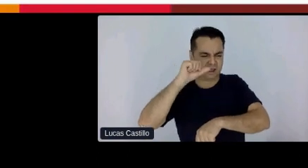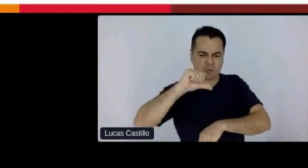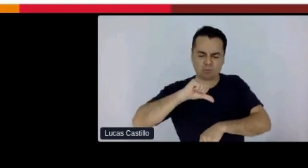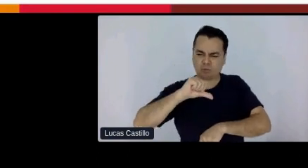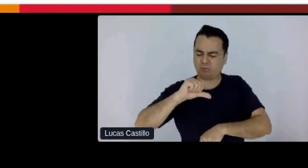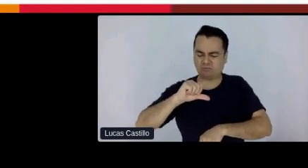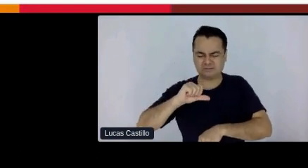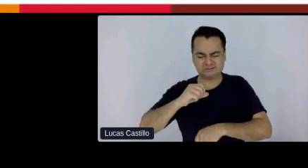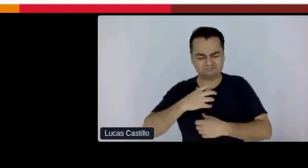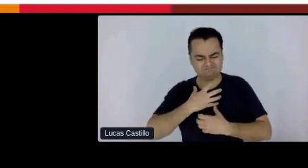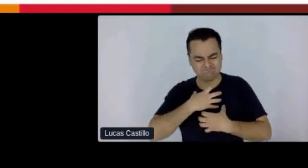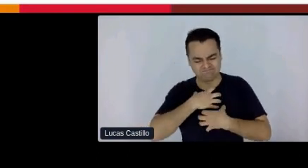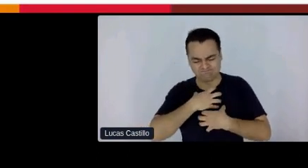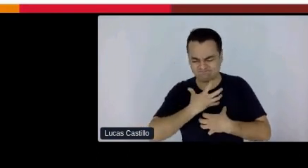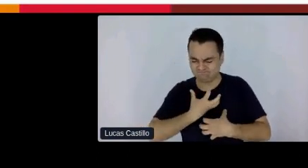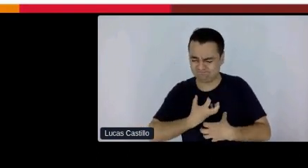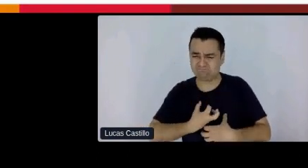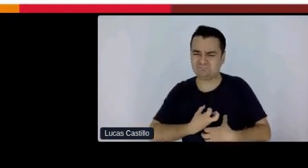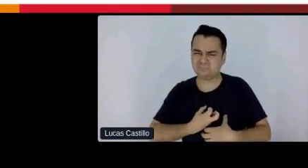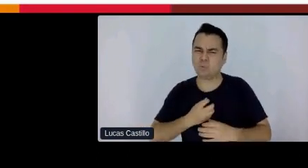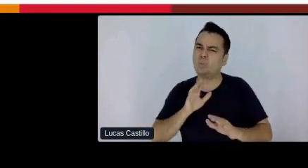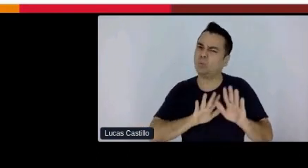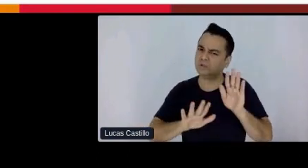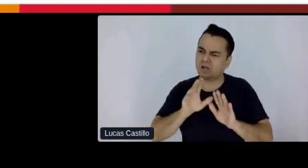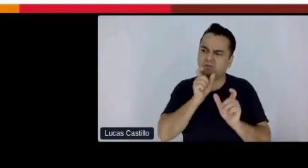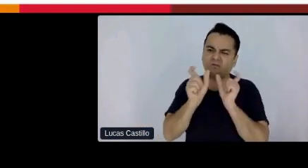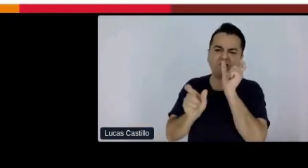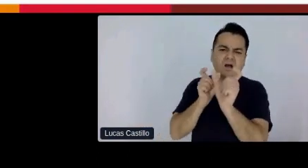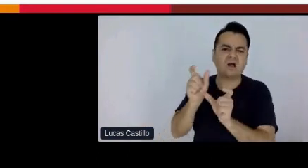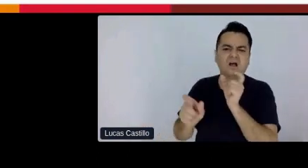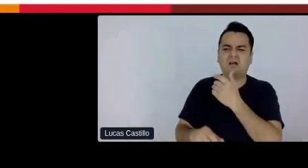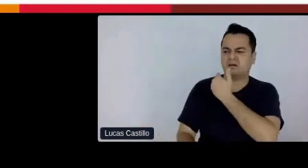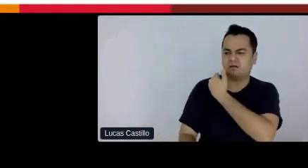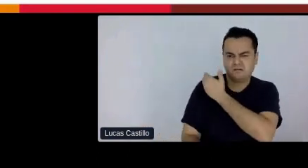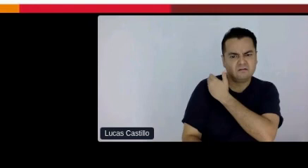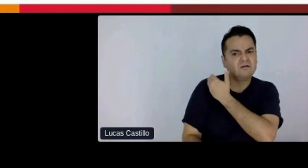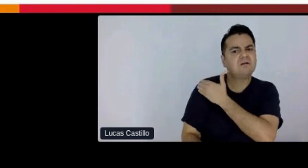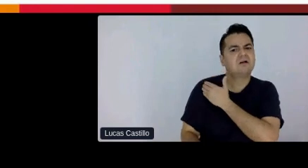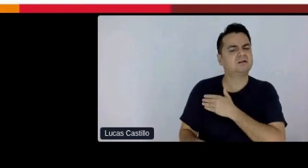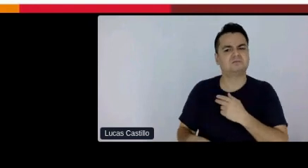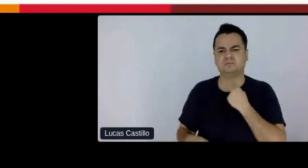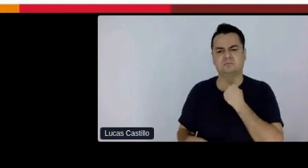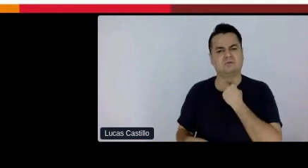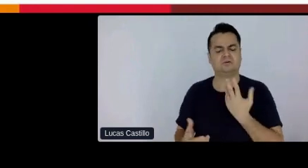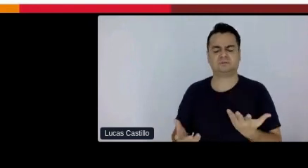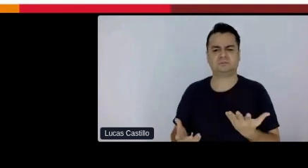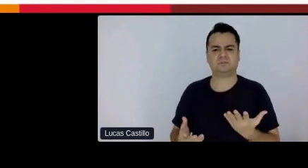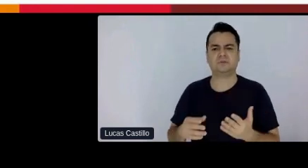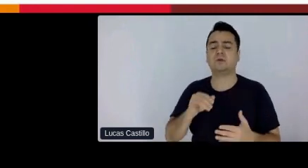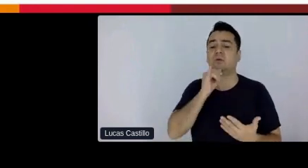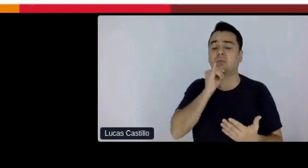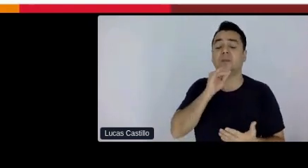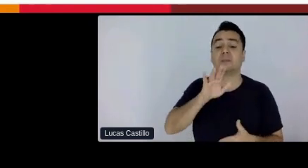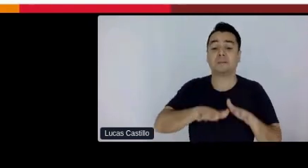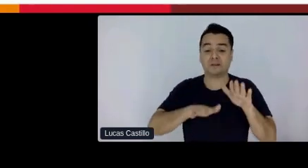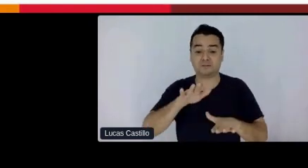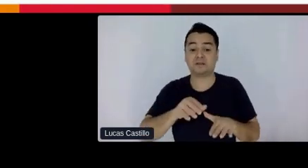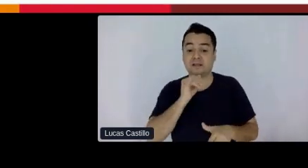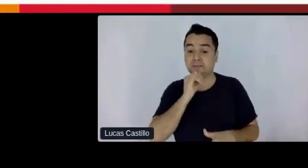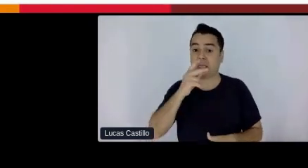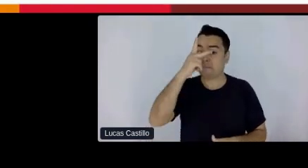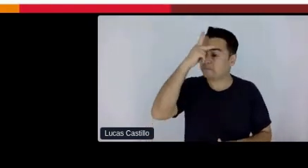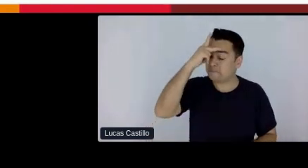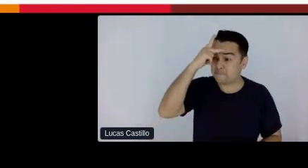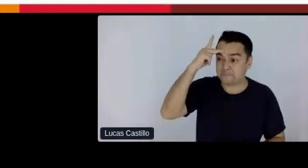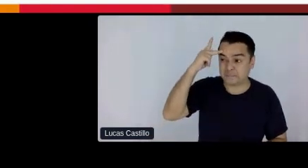inveja, né? Por exemplo, não sou suas negas. Tinha gente a dar com pau. Essa questão de disputar a nega e tinha gente a dar com